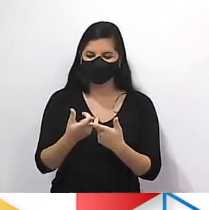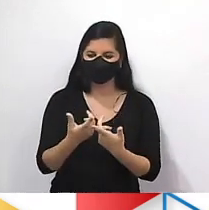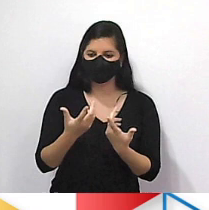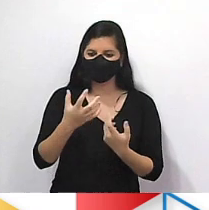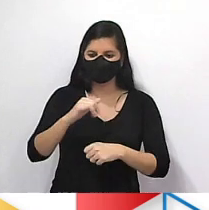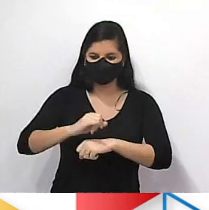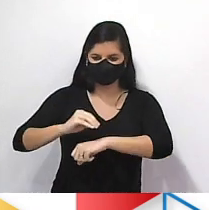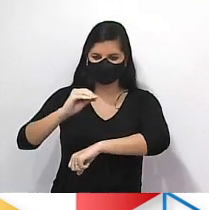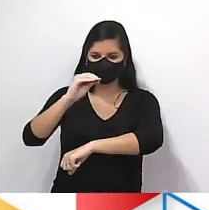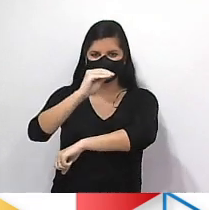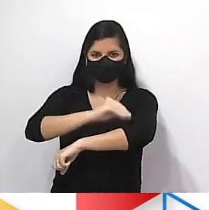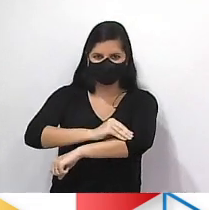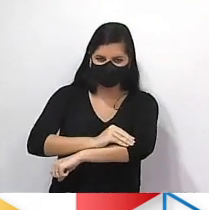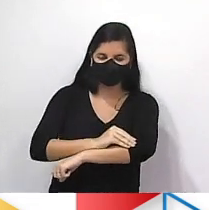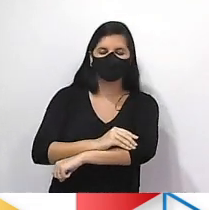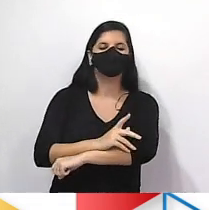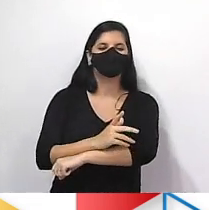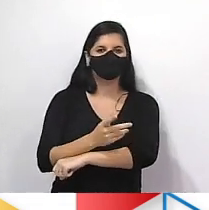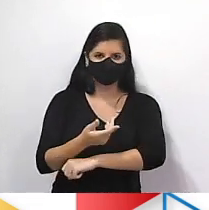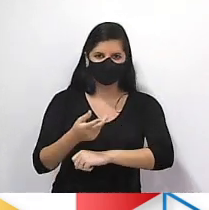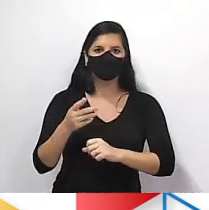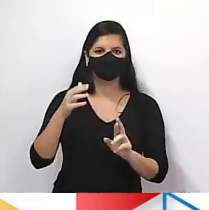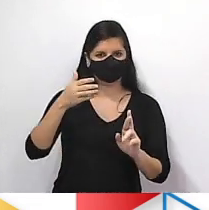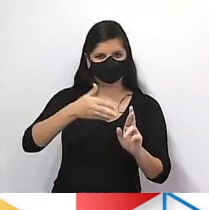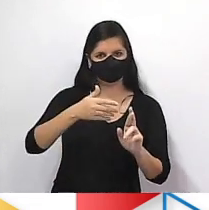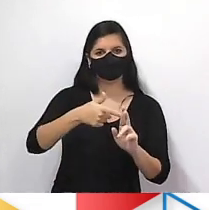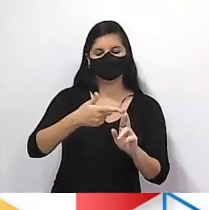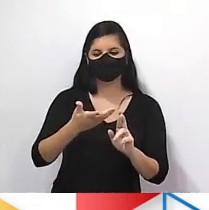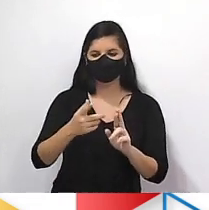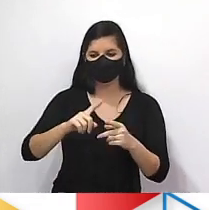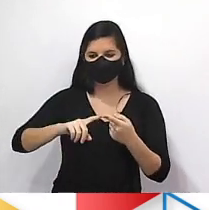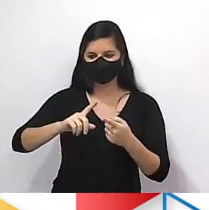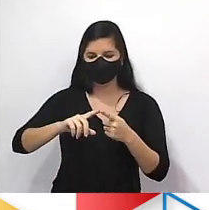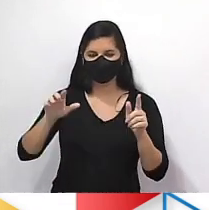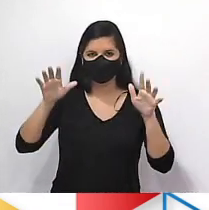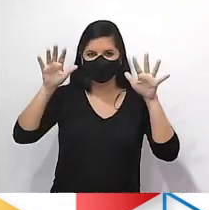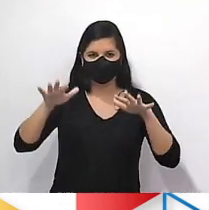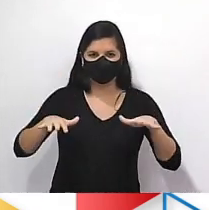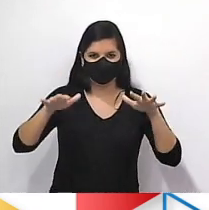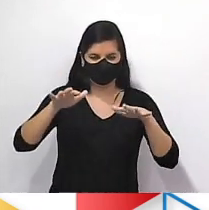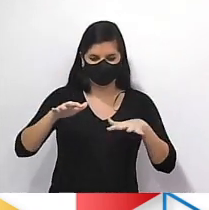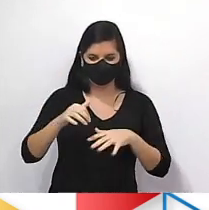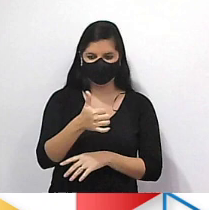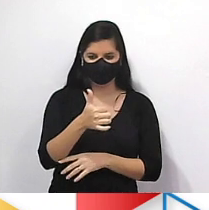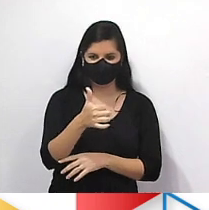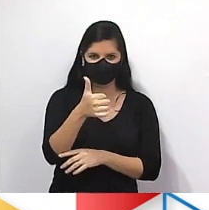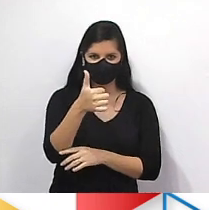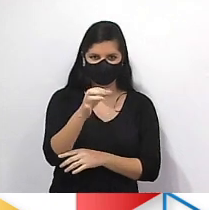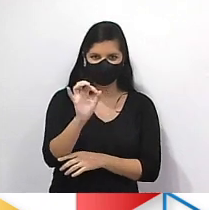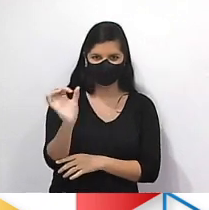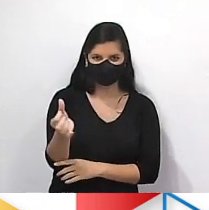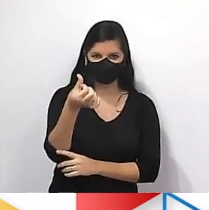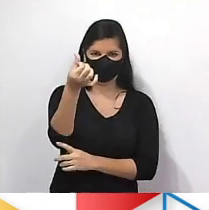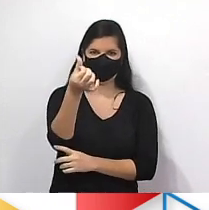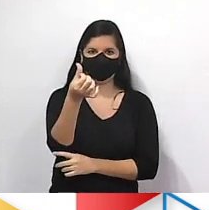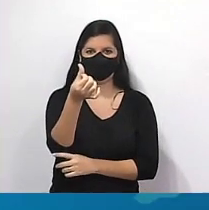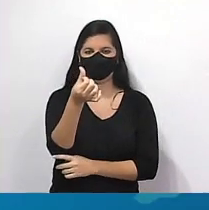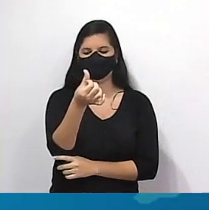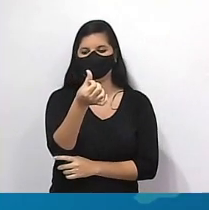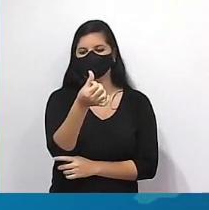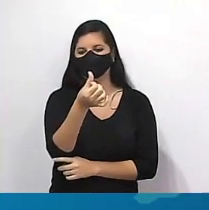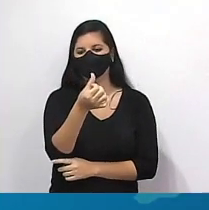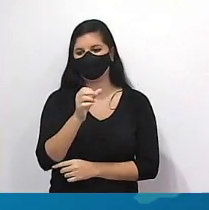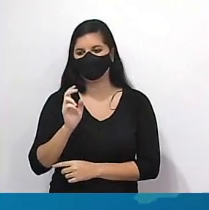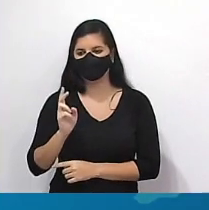tinha uma representatividade muito grande. E o faraó, que era o maior deles, 10 elevado a 6. Tranquilo até aí? Então